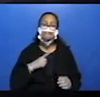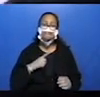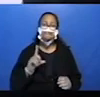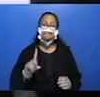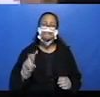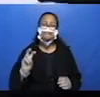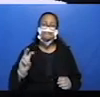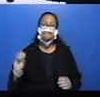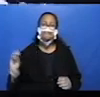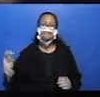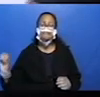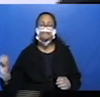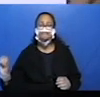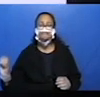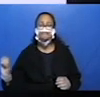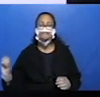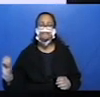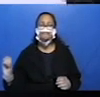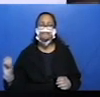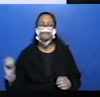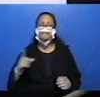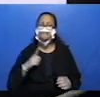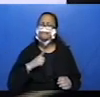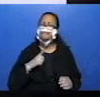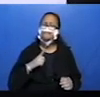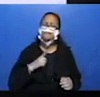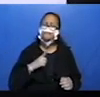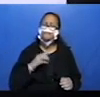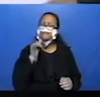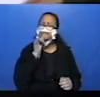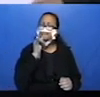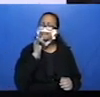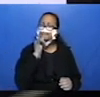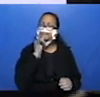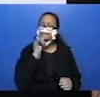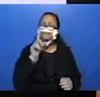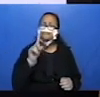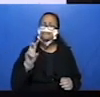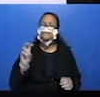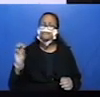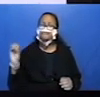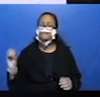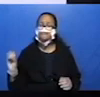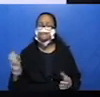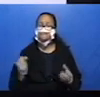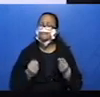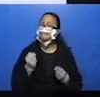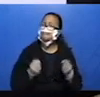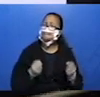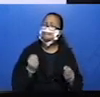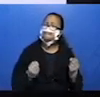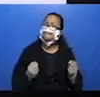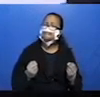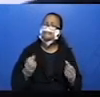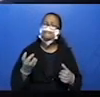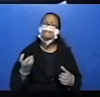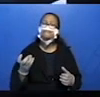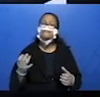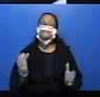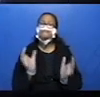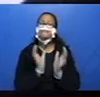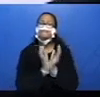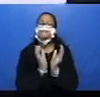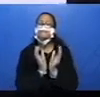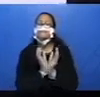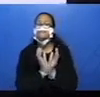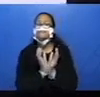1.500 alguma coisa, 1.500 carros, 1.500 bolinhas, e eu quero fazer grupos de 15. Quantos grupos vão dar? Eu posso